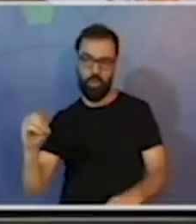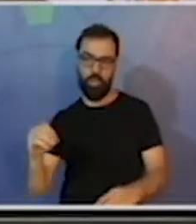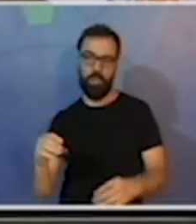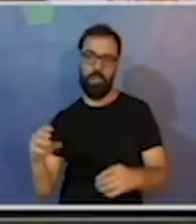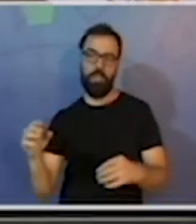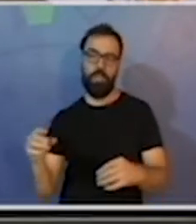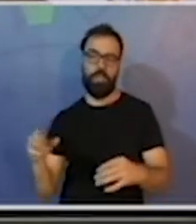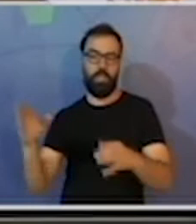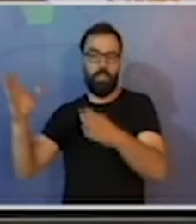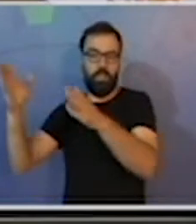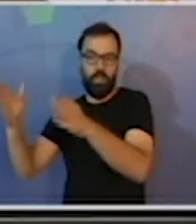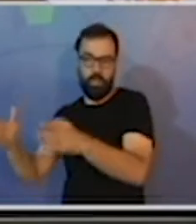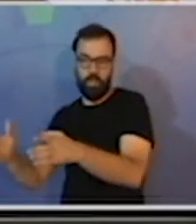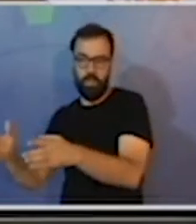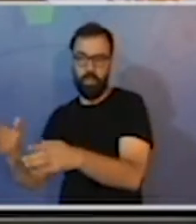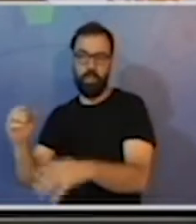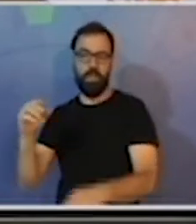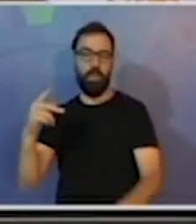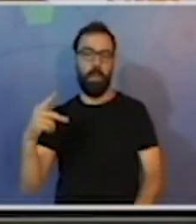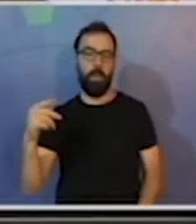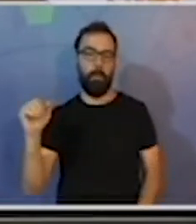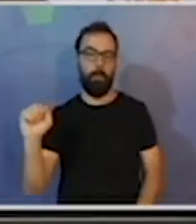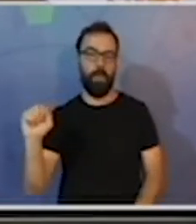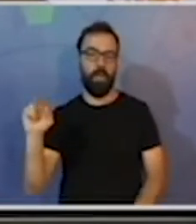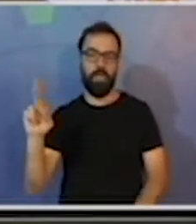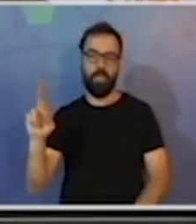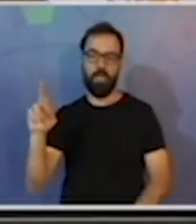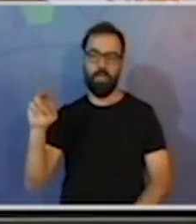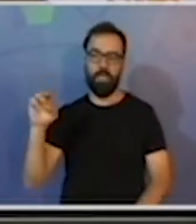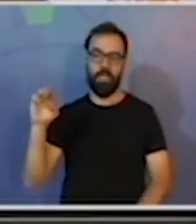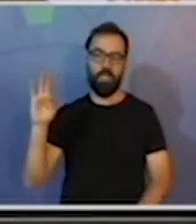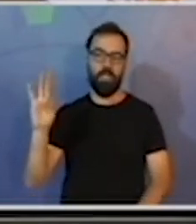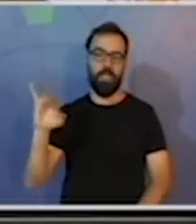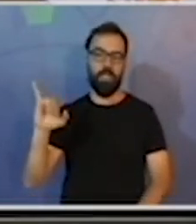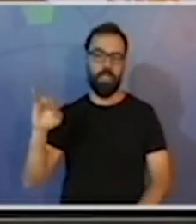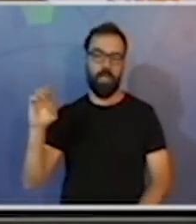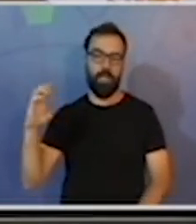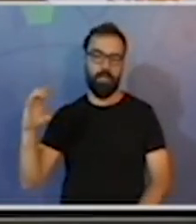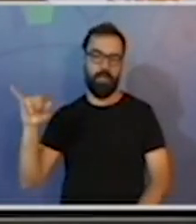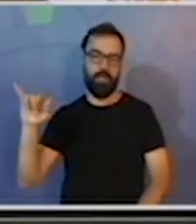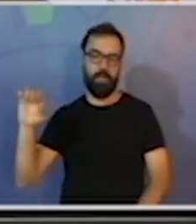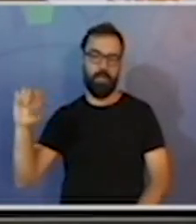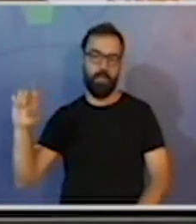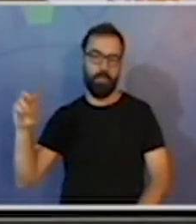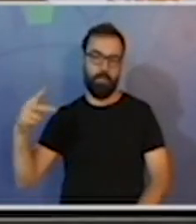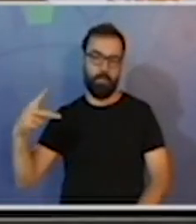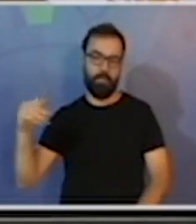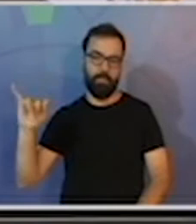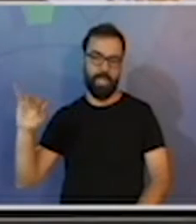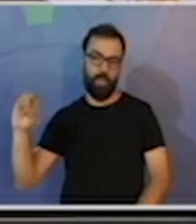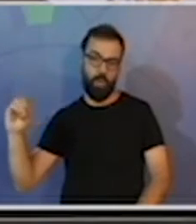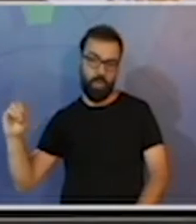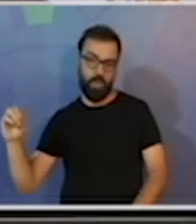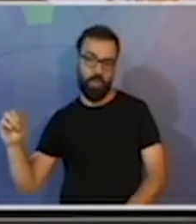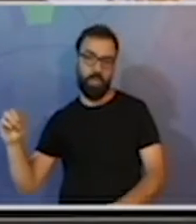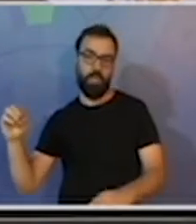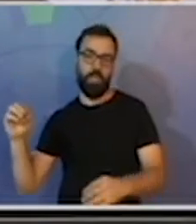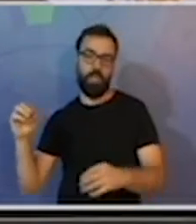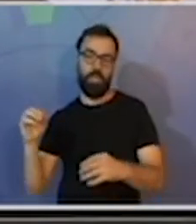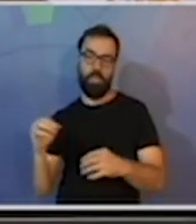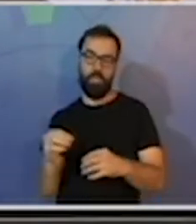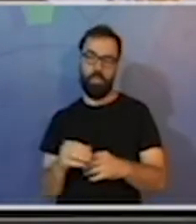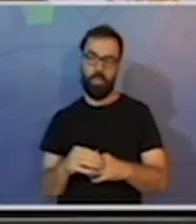as formas né determinações diferentes e vamos lá Diferentemente dos verbos